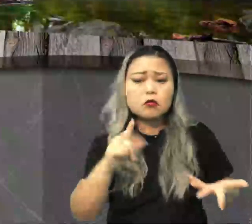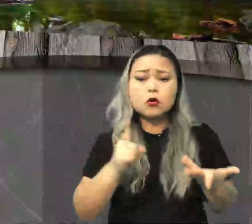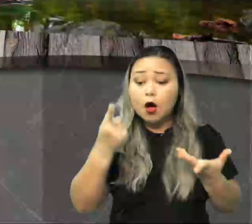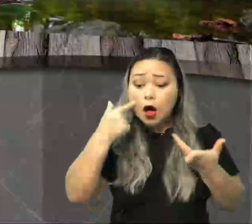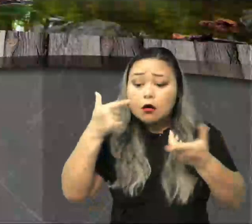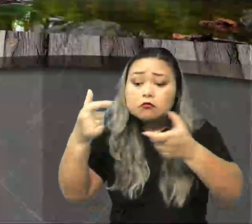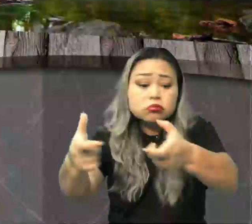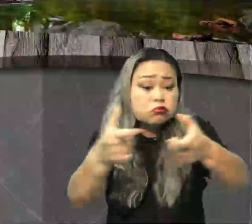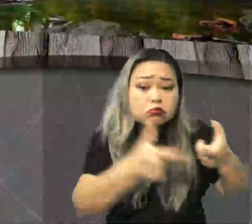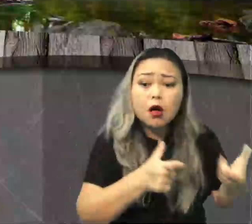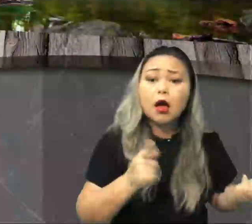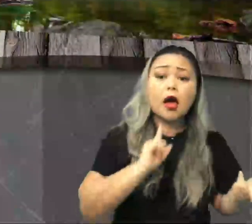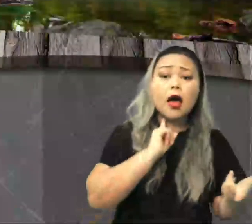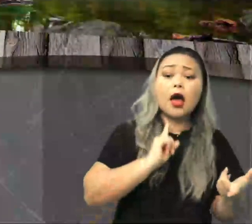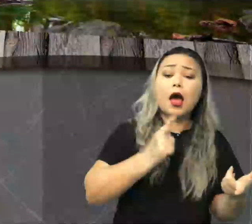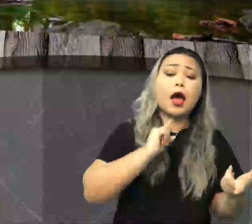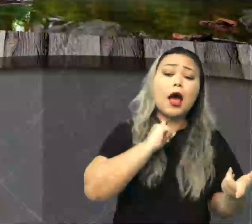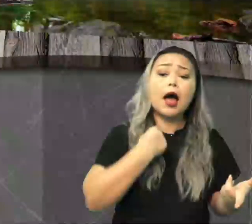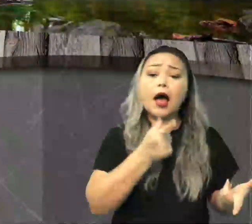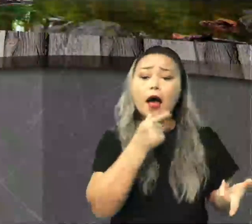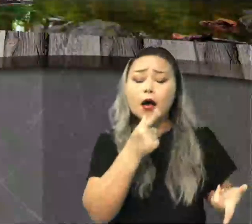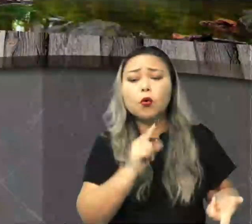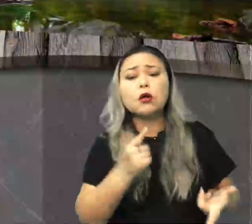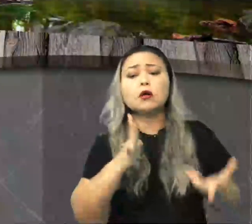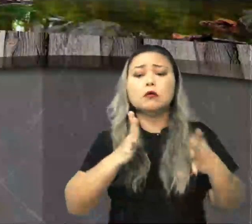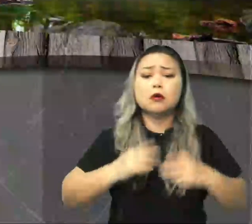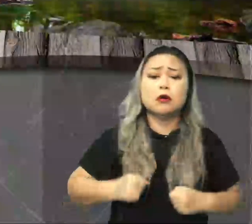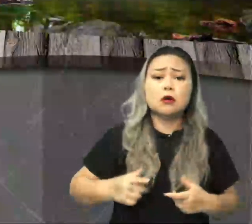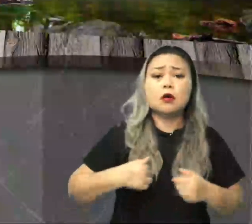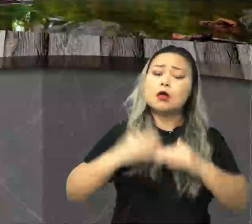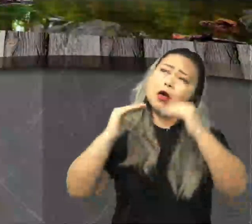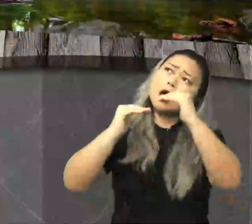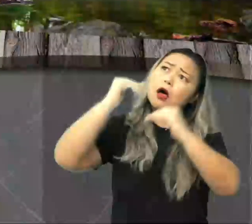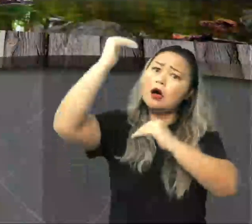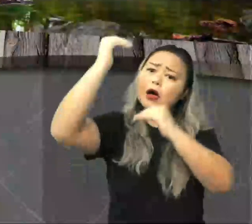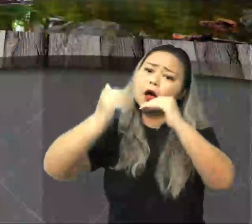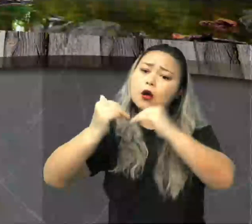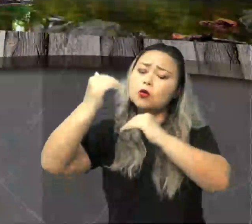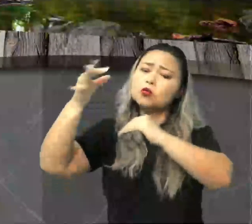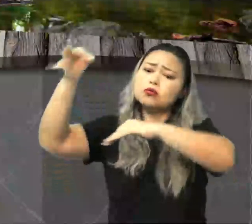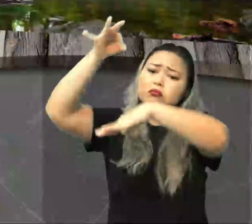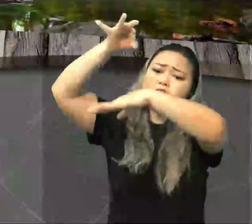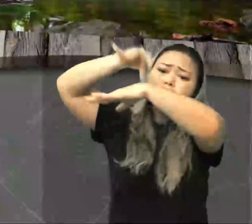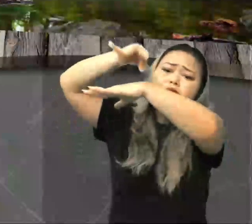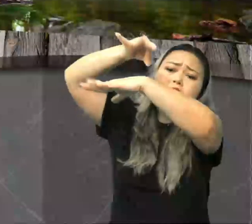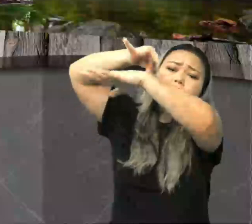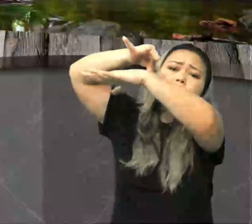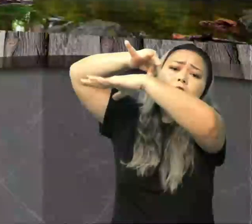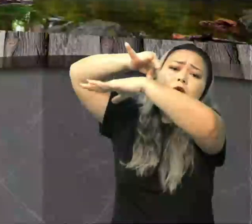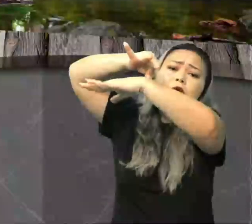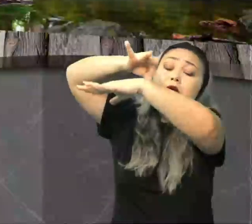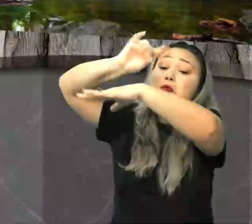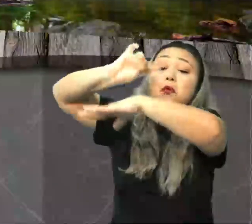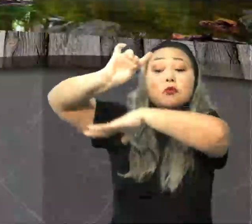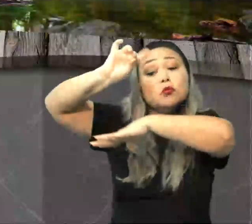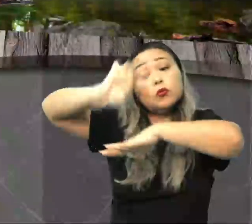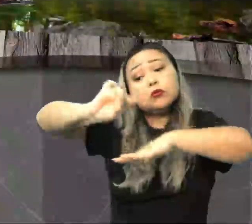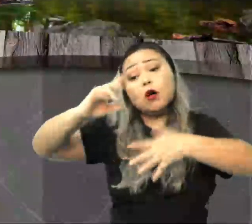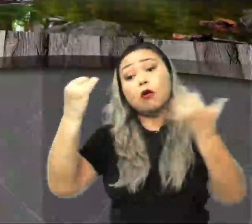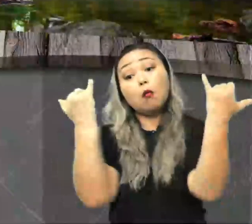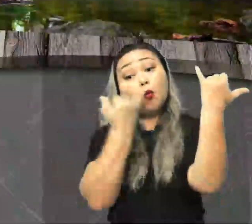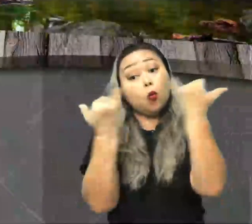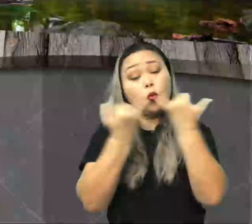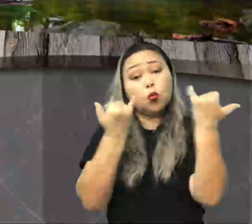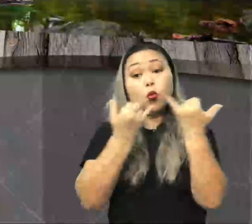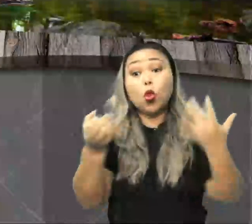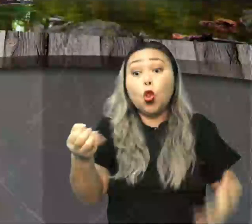encontrado tanto em um como no outro. Achava-se que determinadas alturas esse mosquito conseguiria atingir. Então, muitas